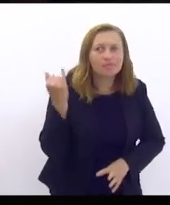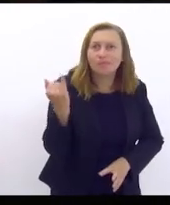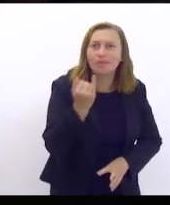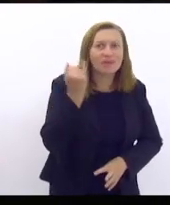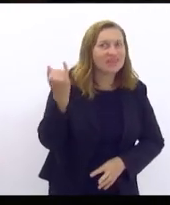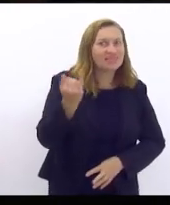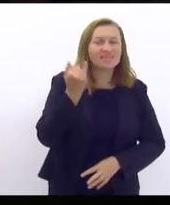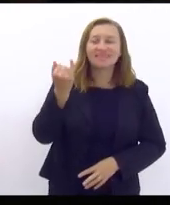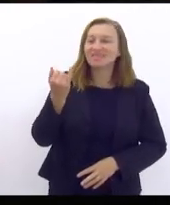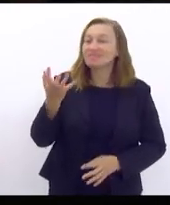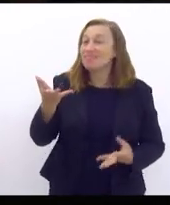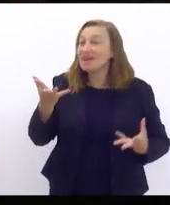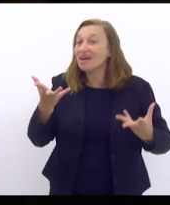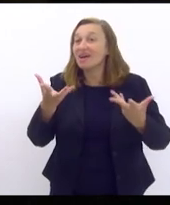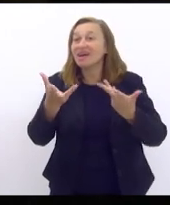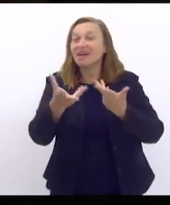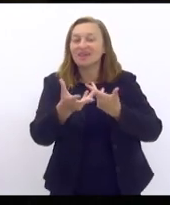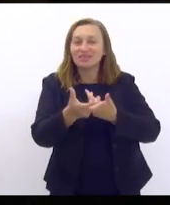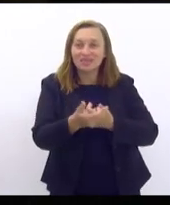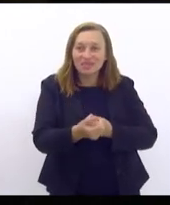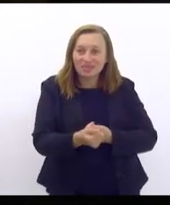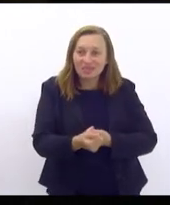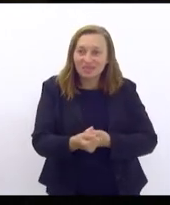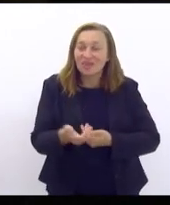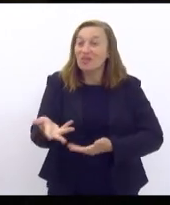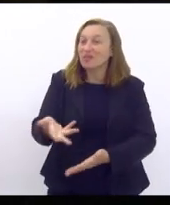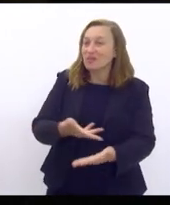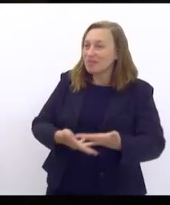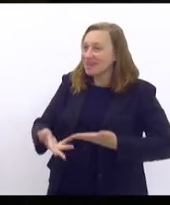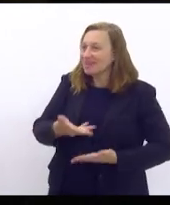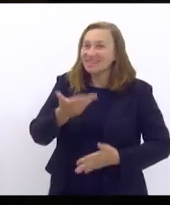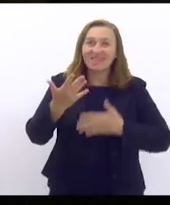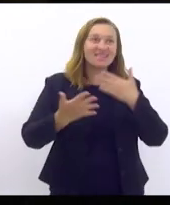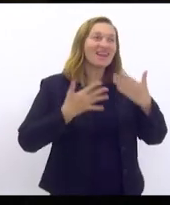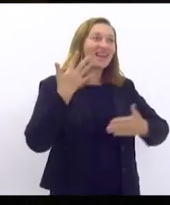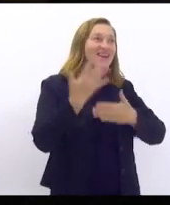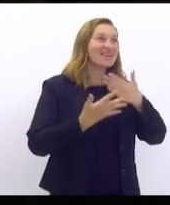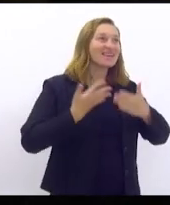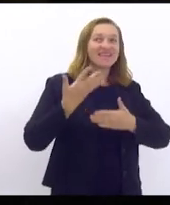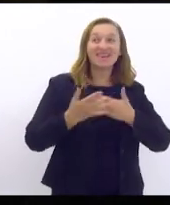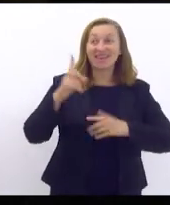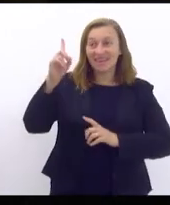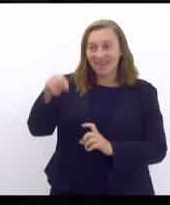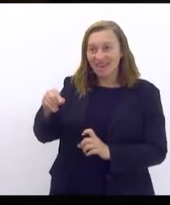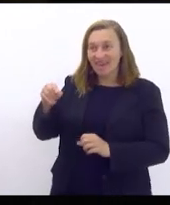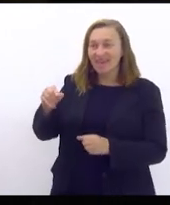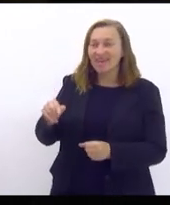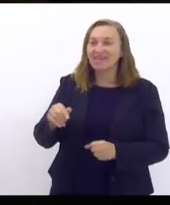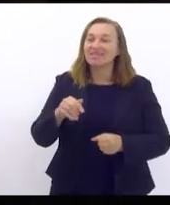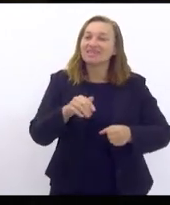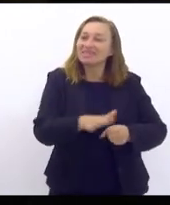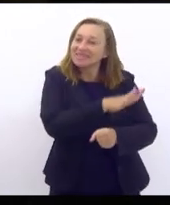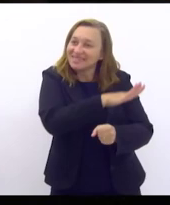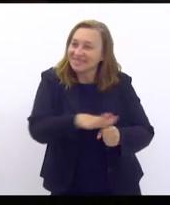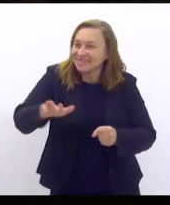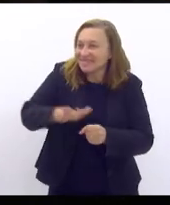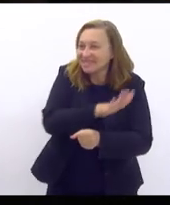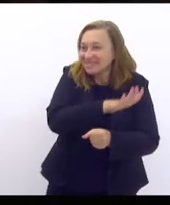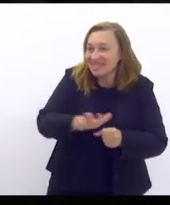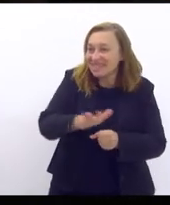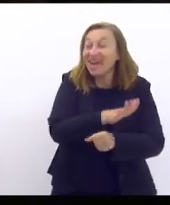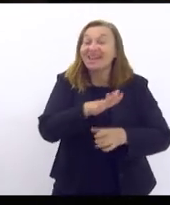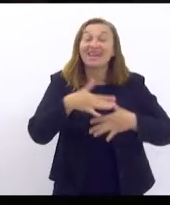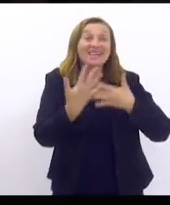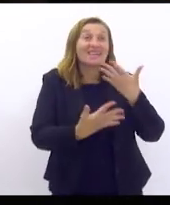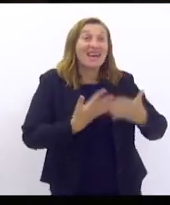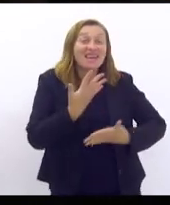grandioso, satisfatório, partilhando dessa alegria que é a Feira de São Cristóvão e dessa alegria